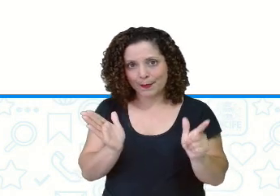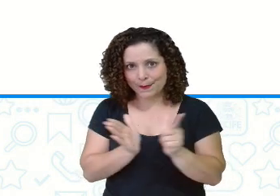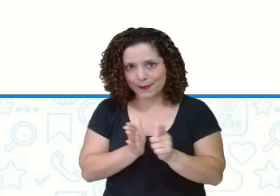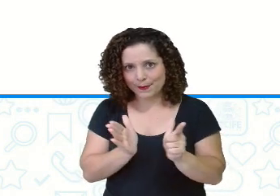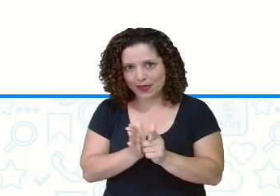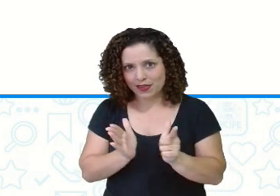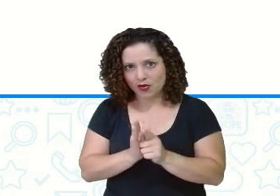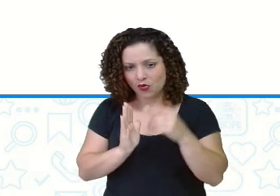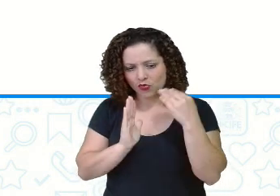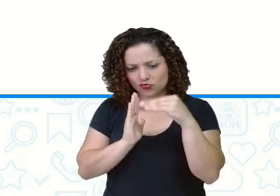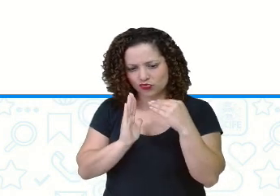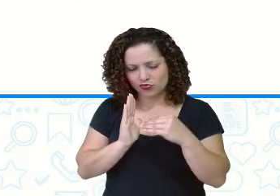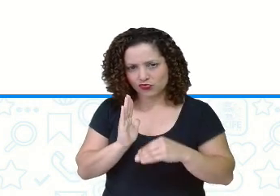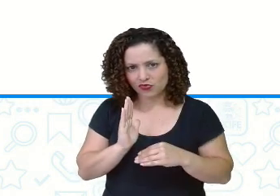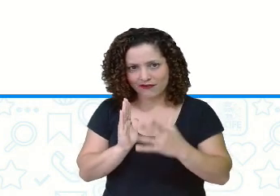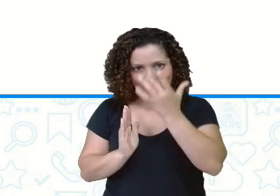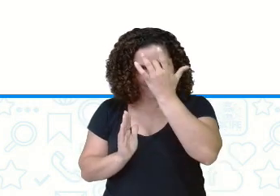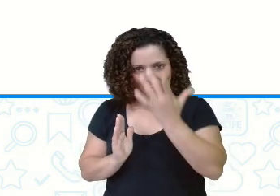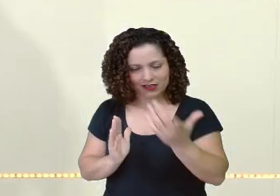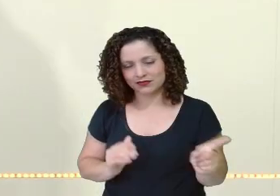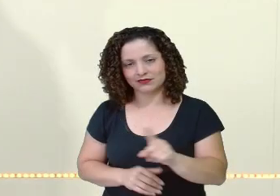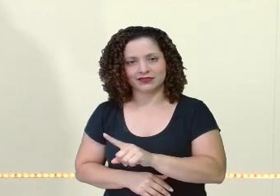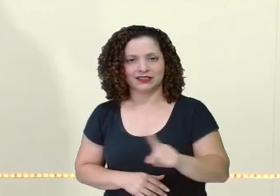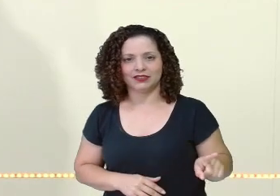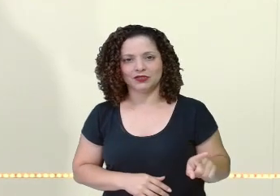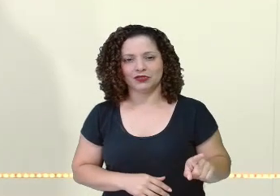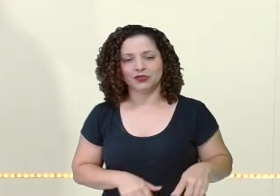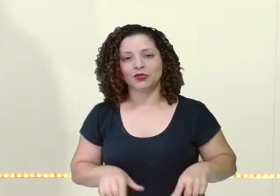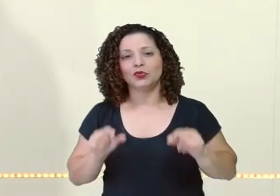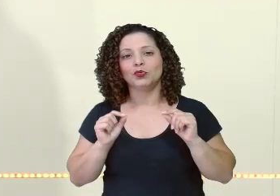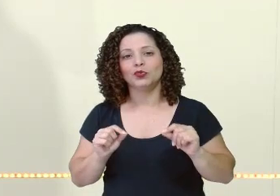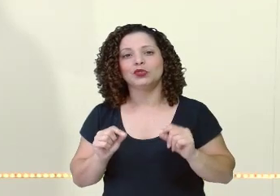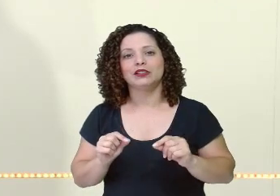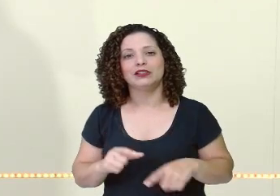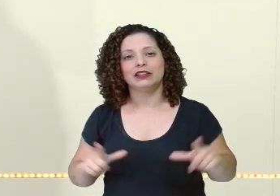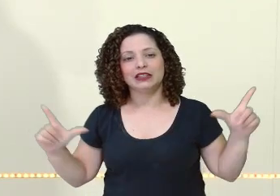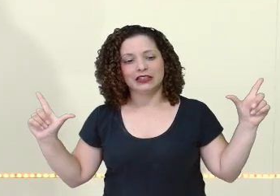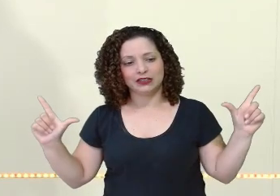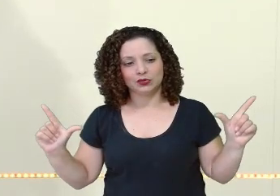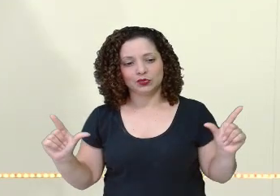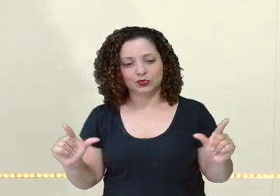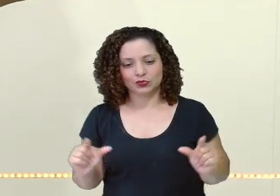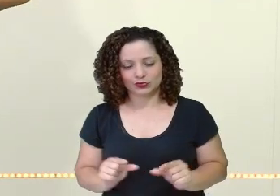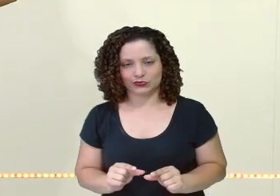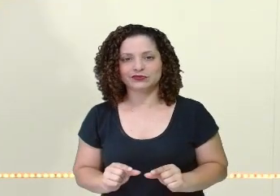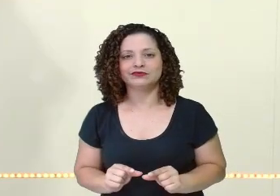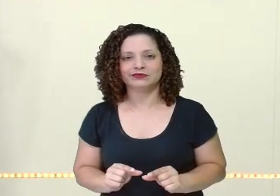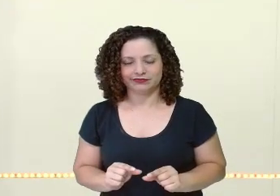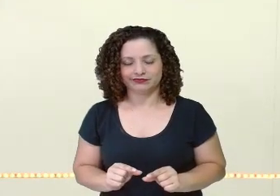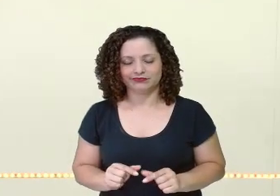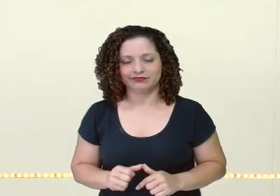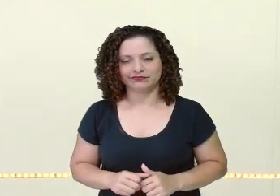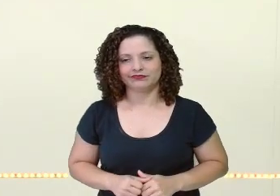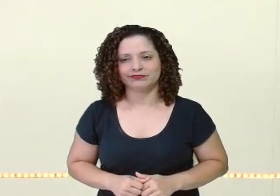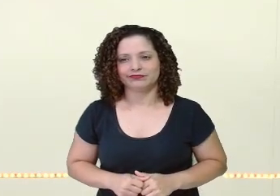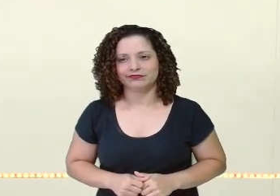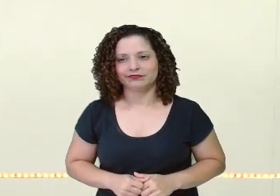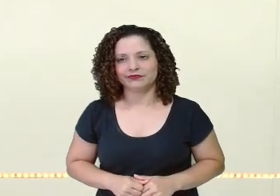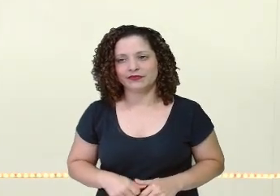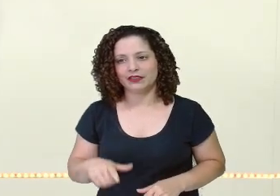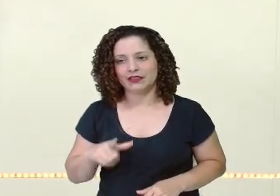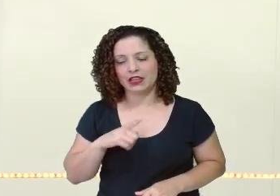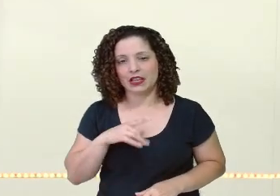assim, de forma tão fácil? Não. A gente vai ter que reduzir essas medidas. Então, para cada